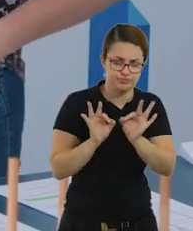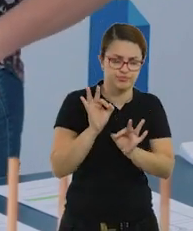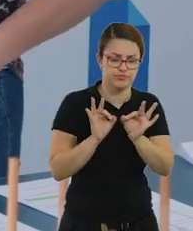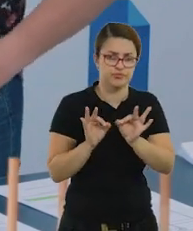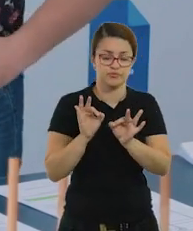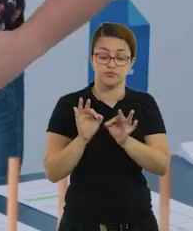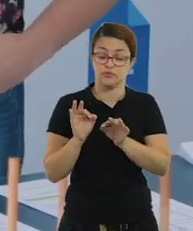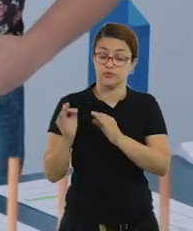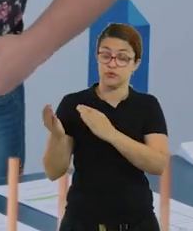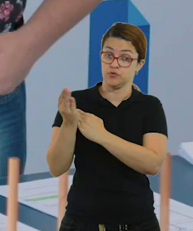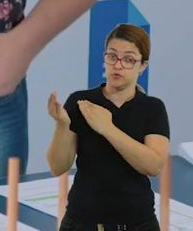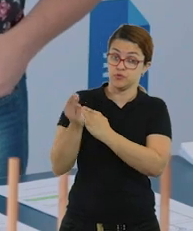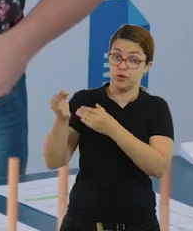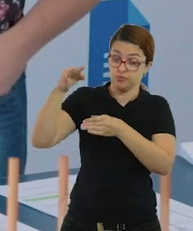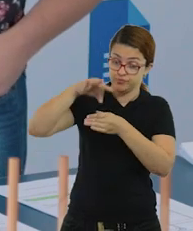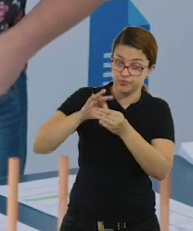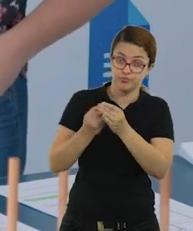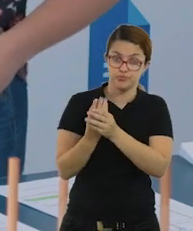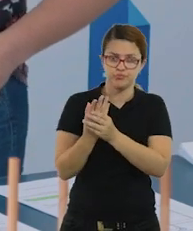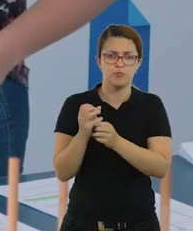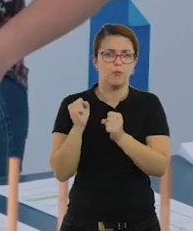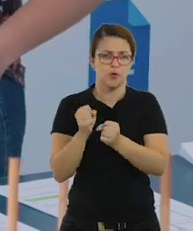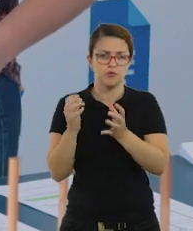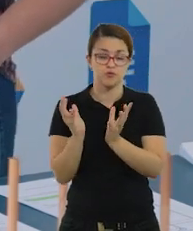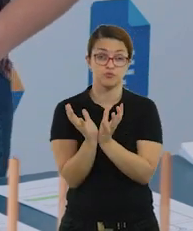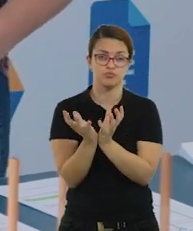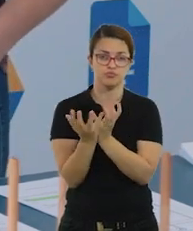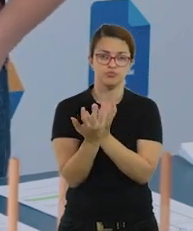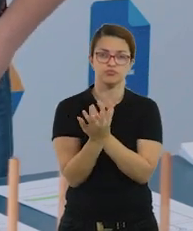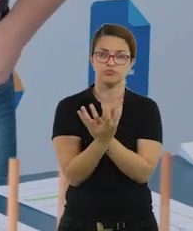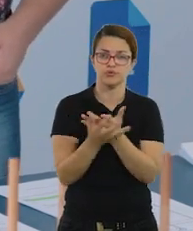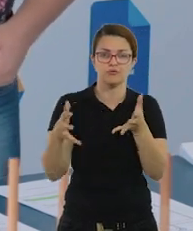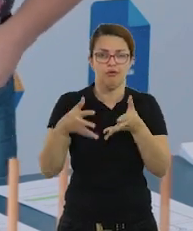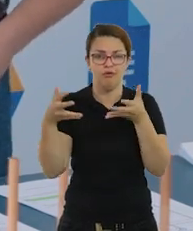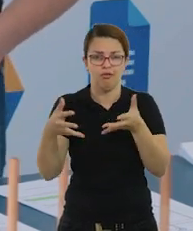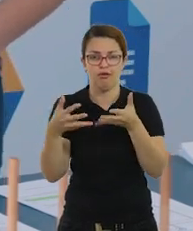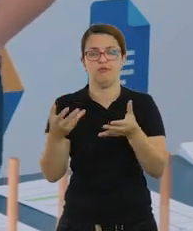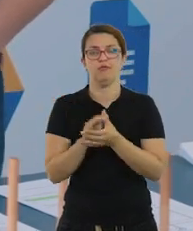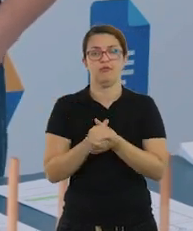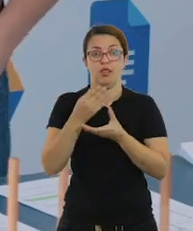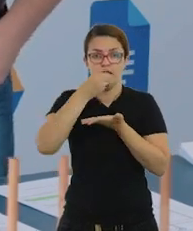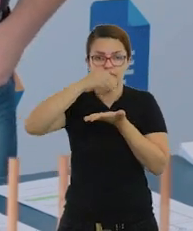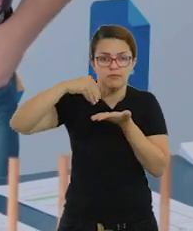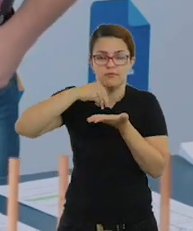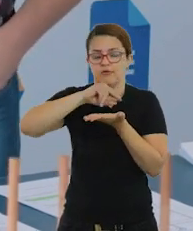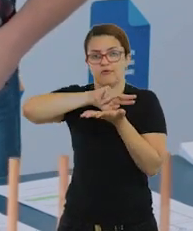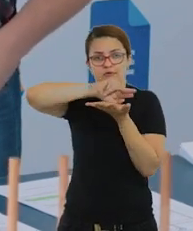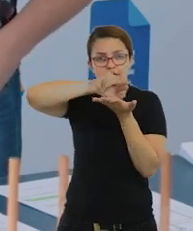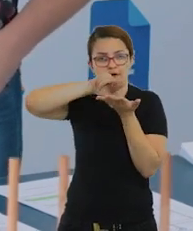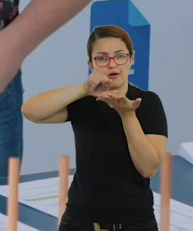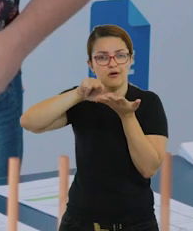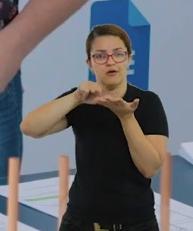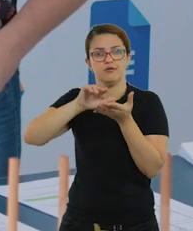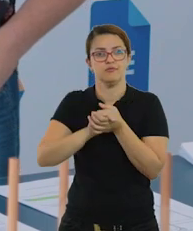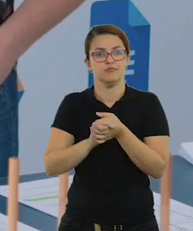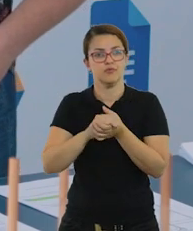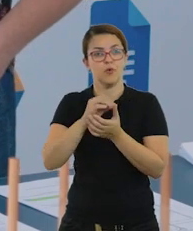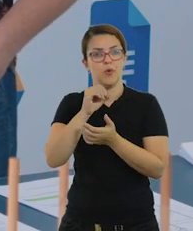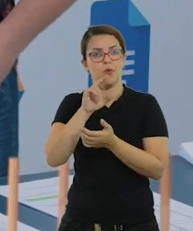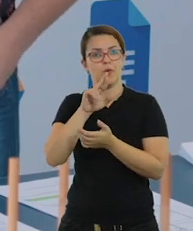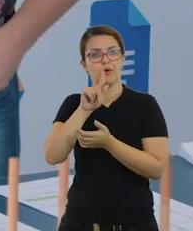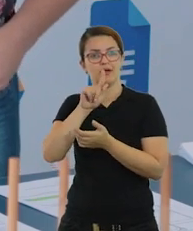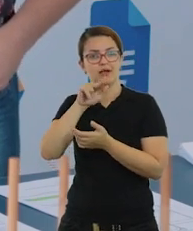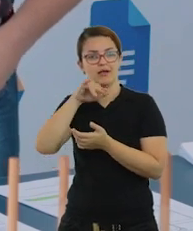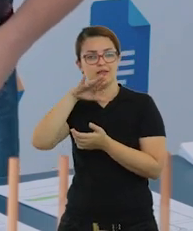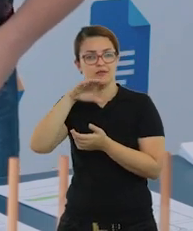os vasinhos e te ajudar a plantar. Tá? Você pode plantar alface, pode plantar vários temperos e tudo isso são